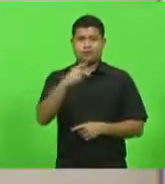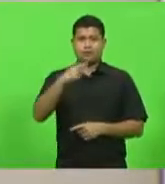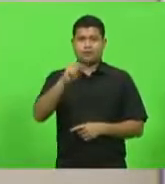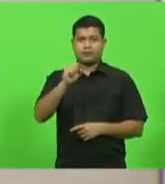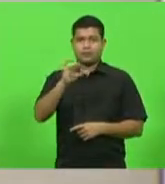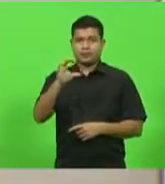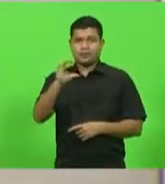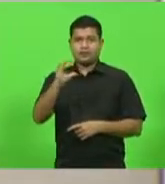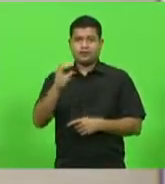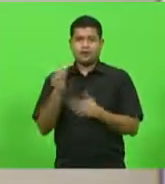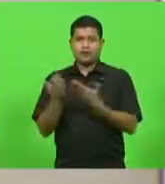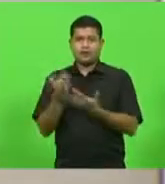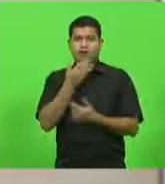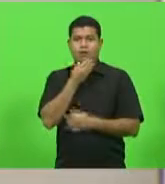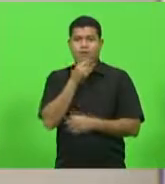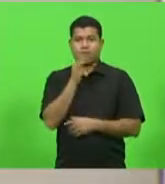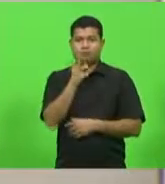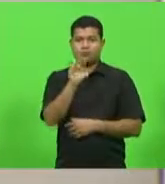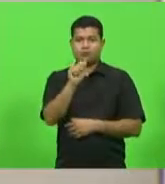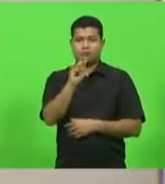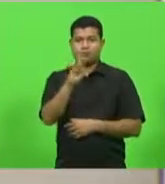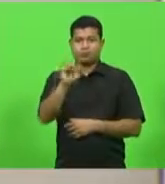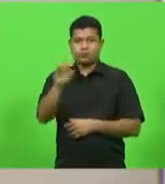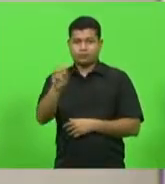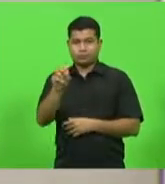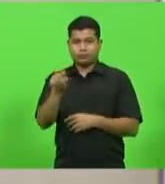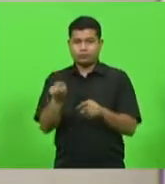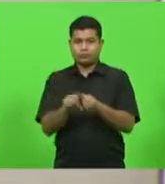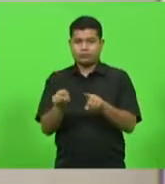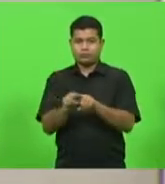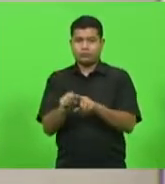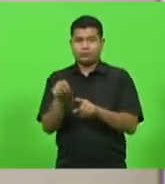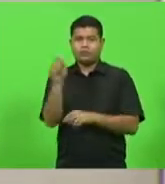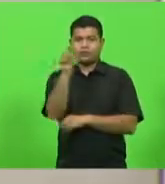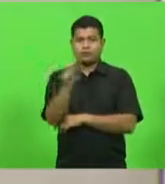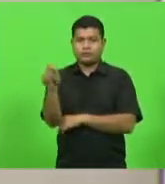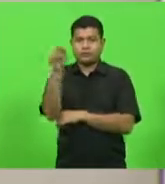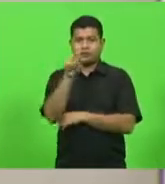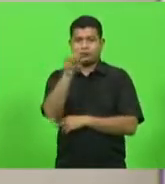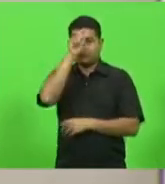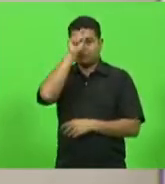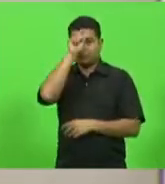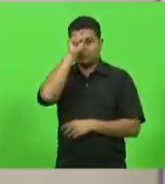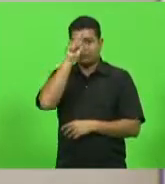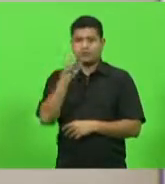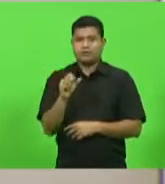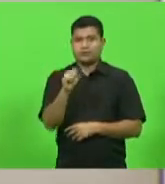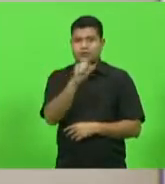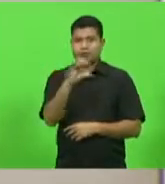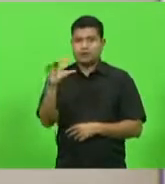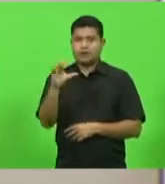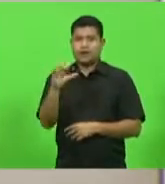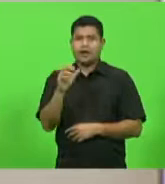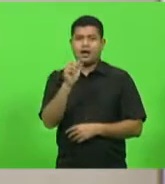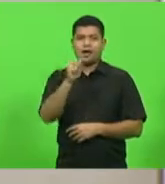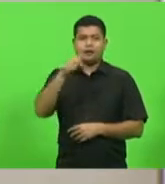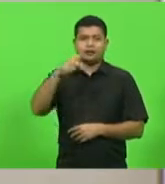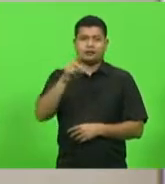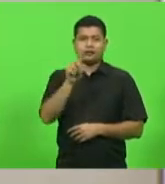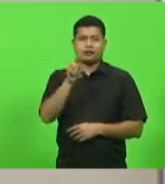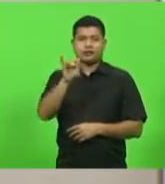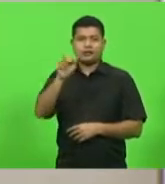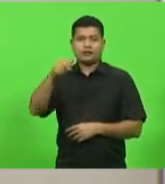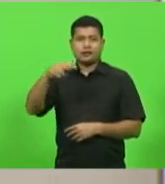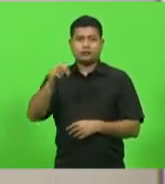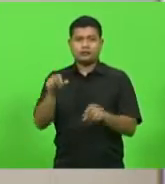Zabotti. Senhor Diretor Executivo da Associação de Hospitais de Santa Catarina, Adriano Carlos Ribeiro. Excelentíssima Senhora Secretária